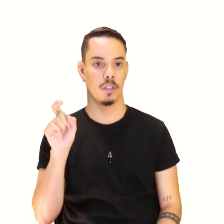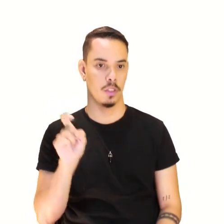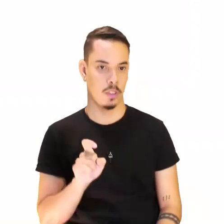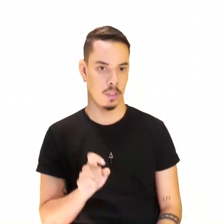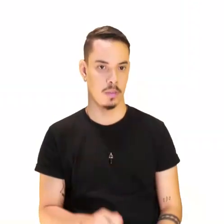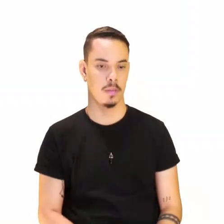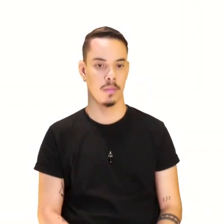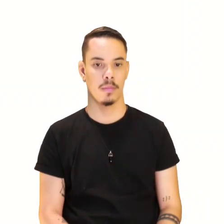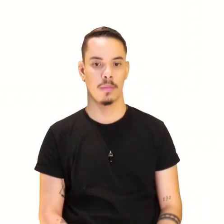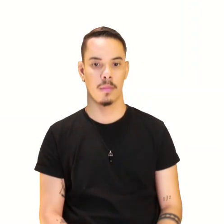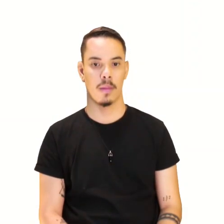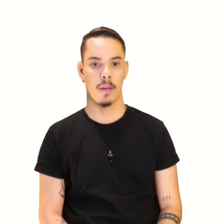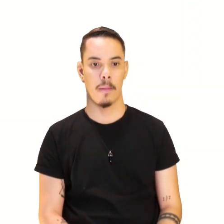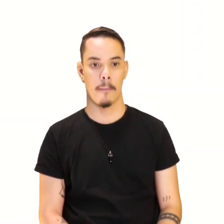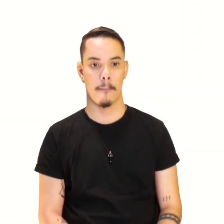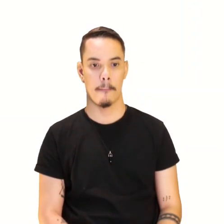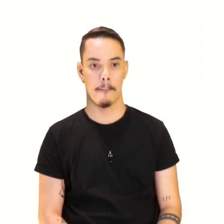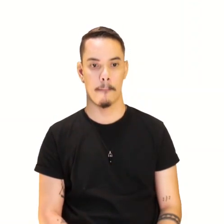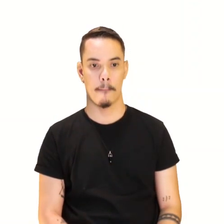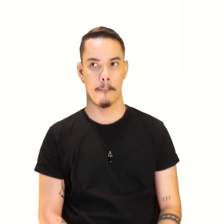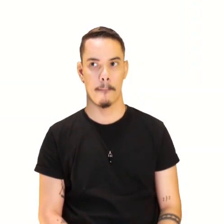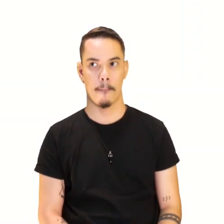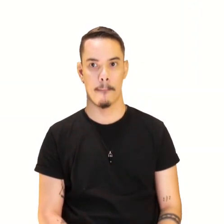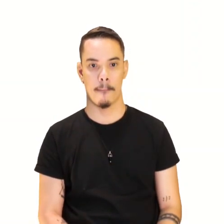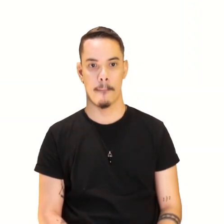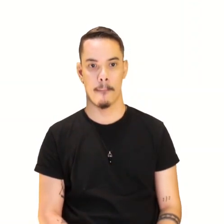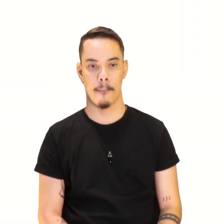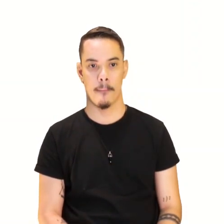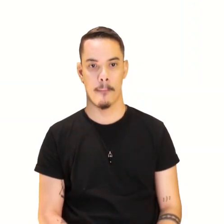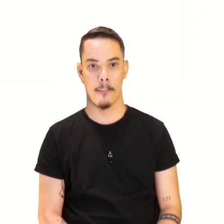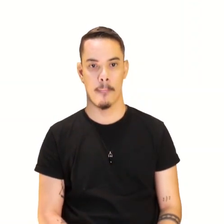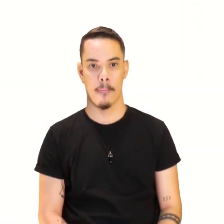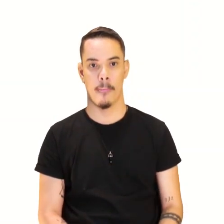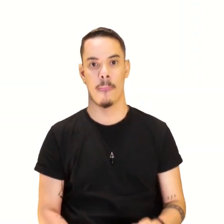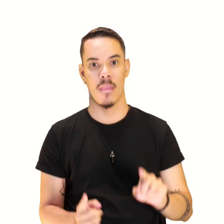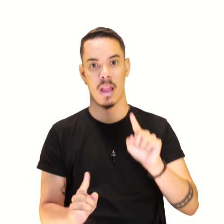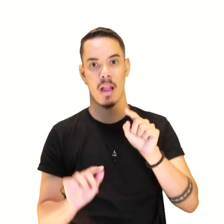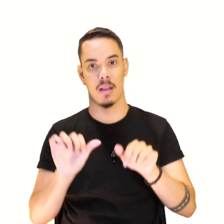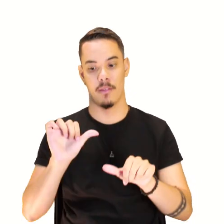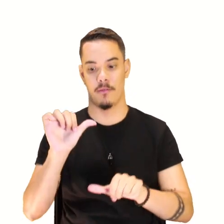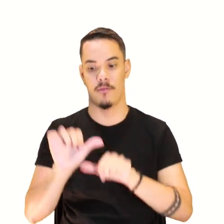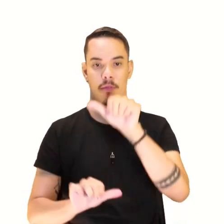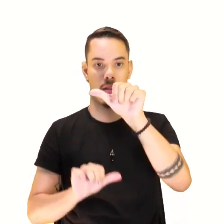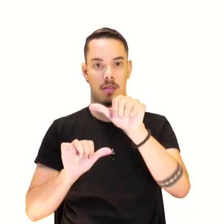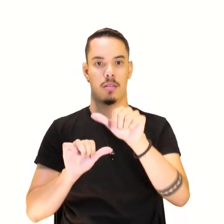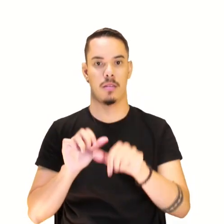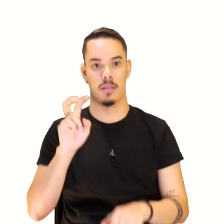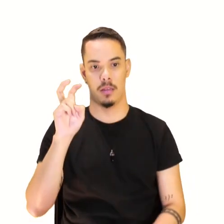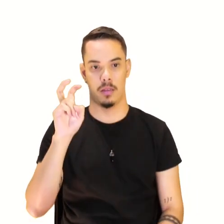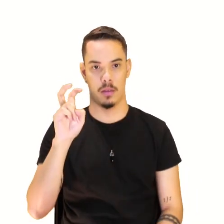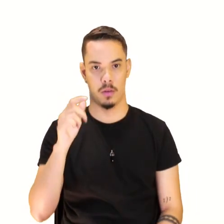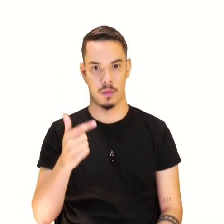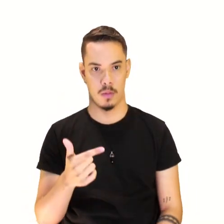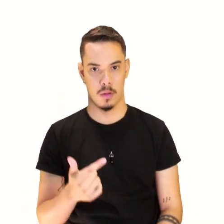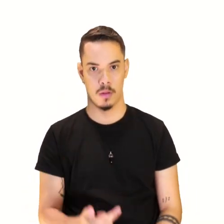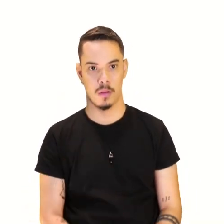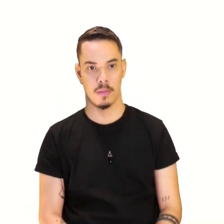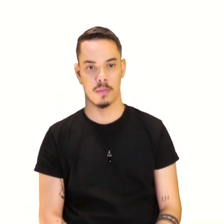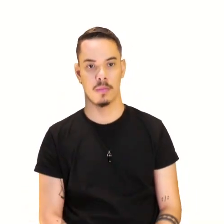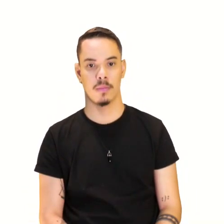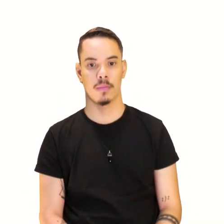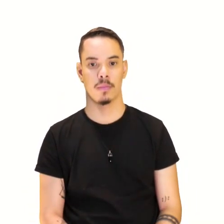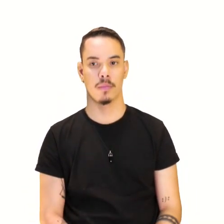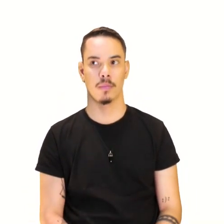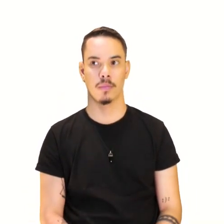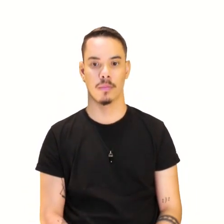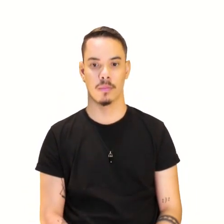Assim como se a inversa que a gente já vai inverter Então a gente vai ficar com cinco sobre dois beleza pegar outra corzinha agora